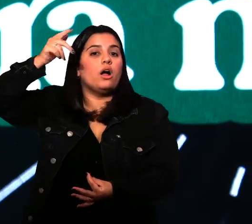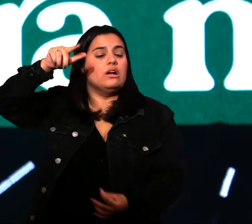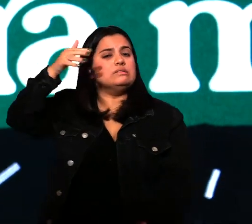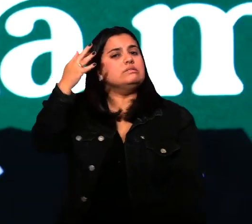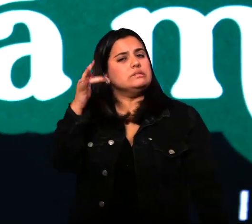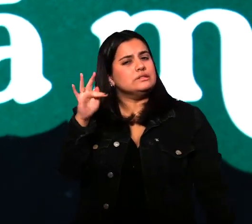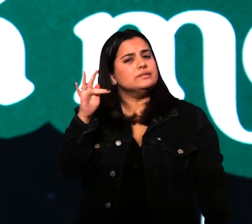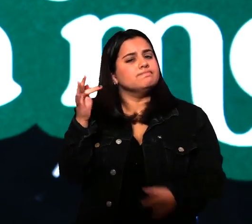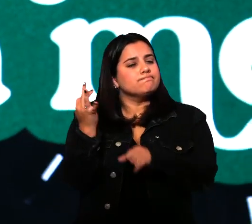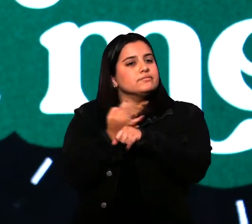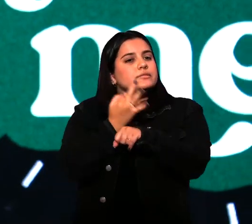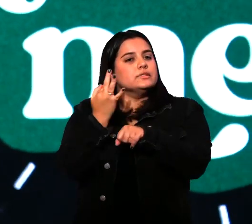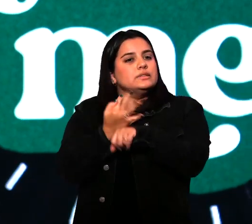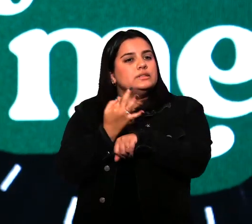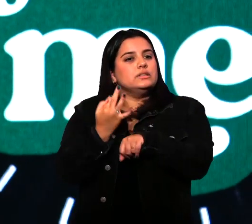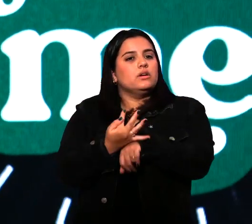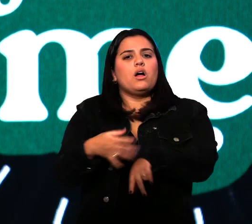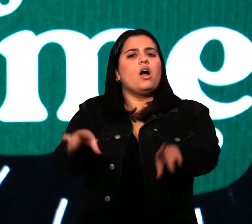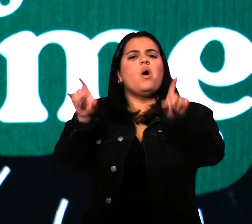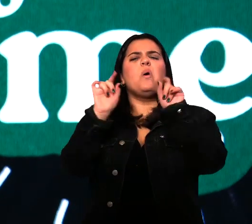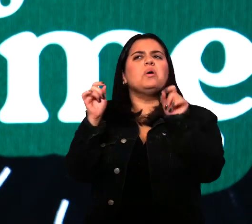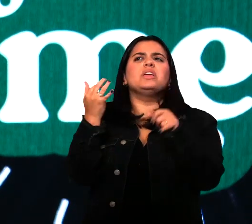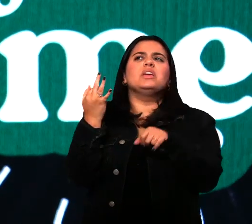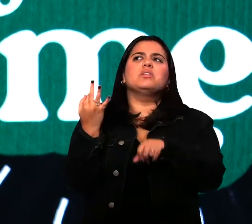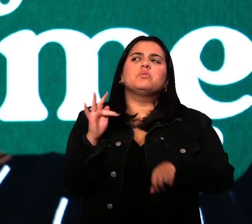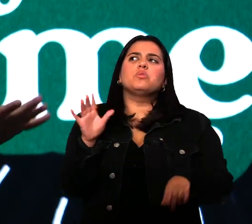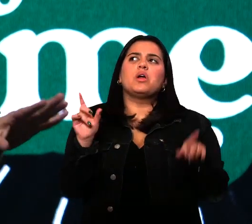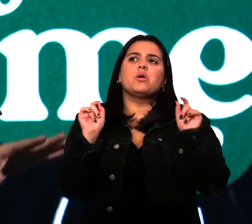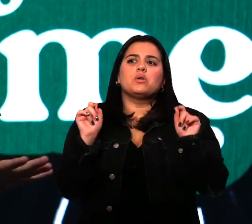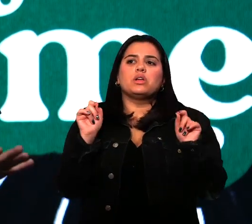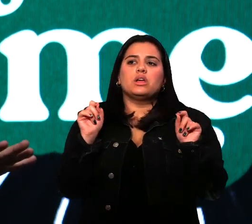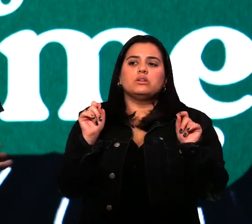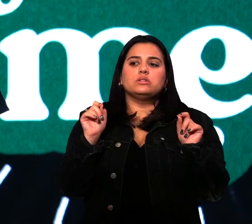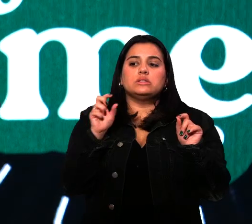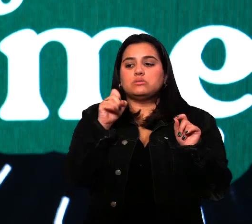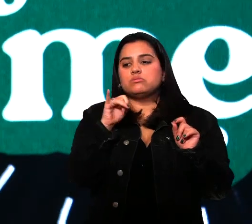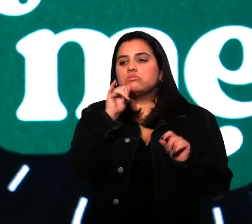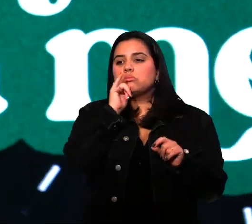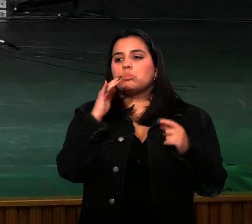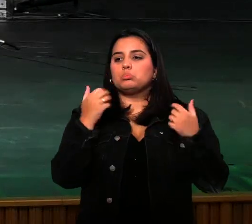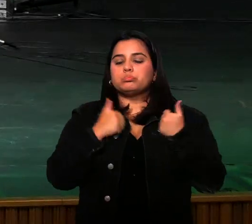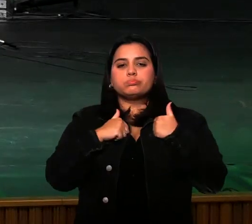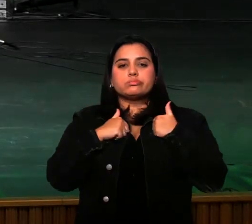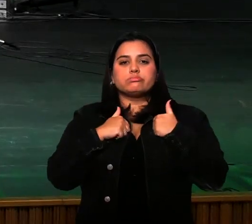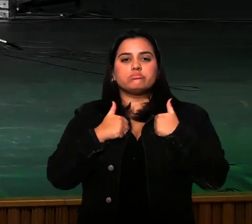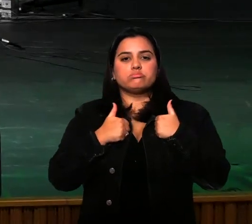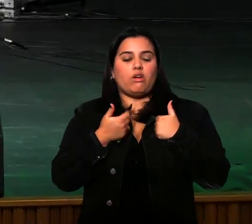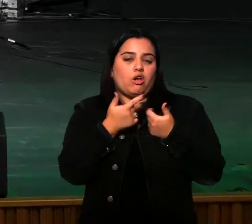Sabe o que não dói? Não fazer nada. Se ficar muito tempo, dói também, né? Mas tudo bem. Mas